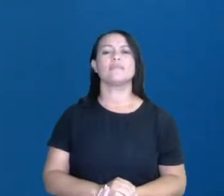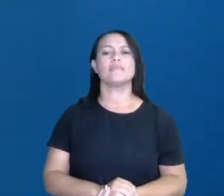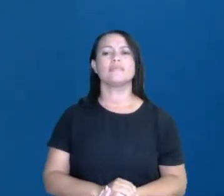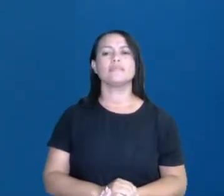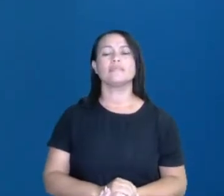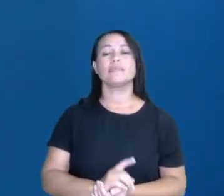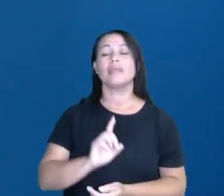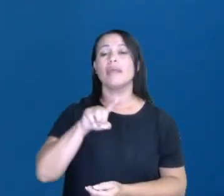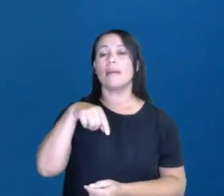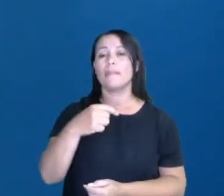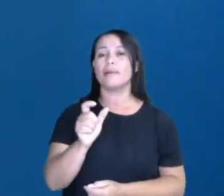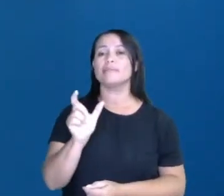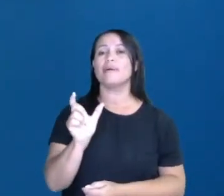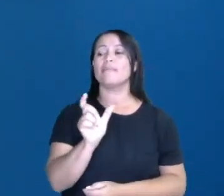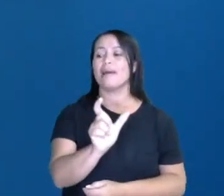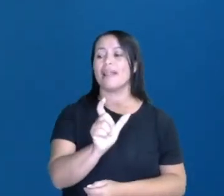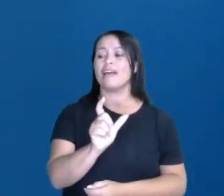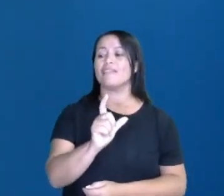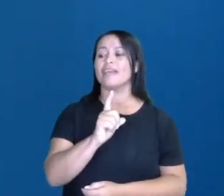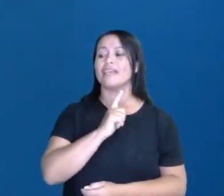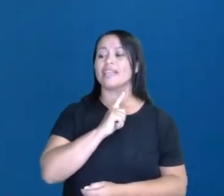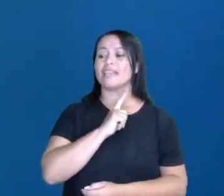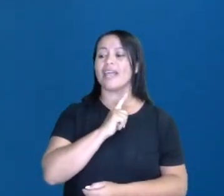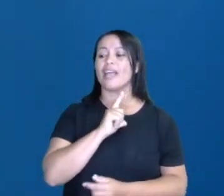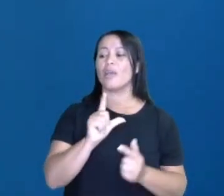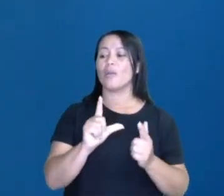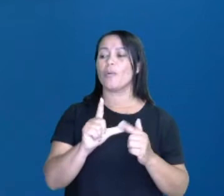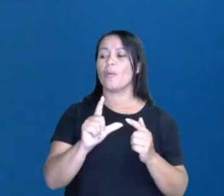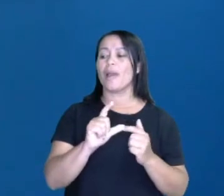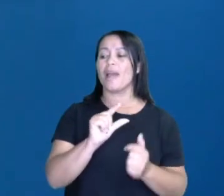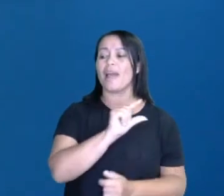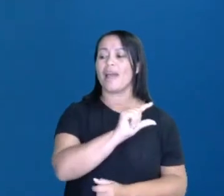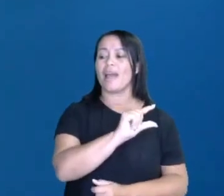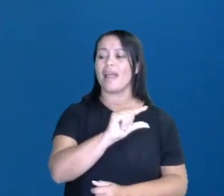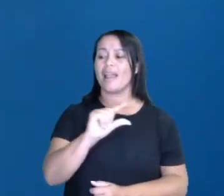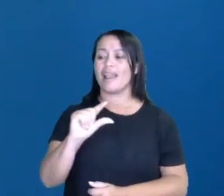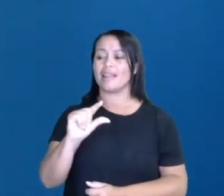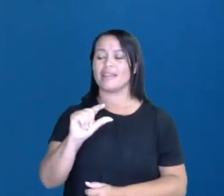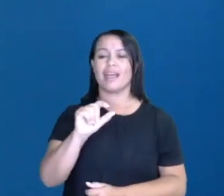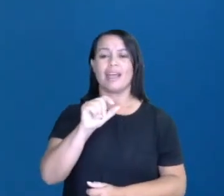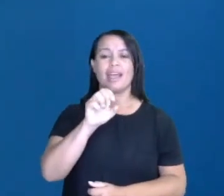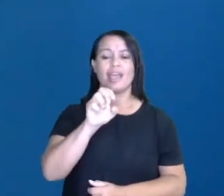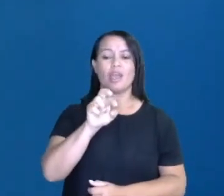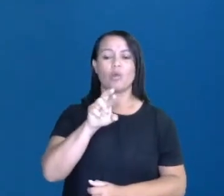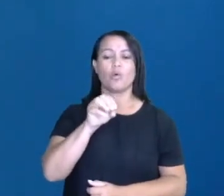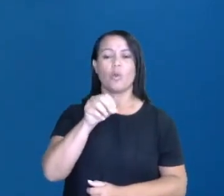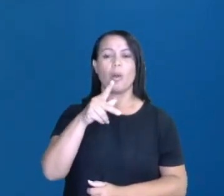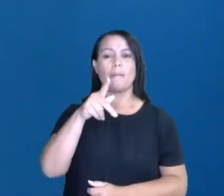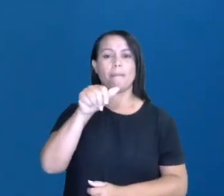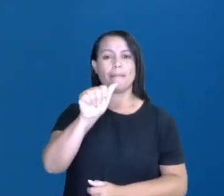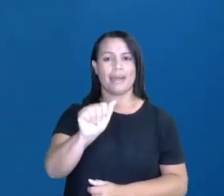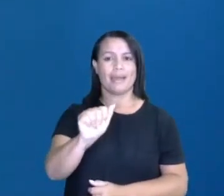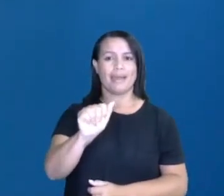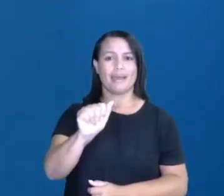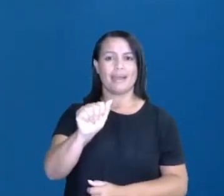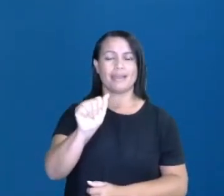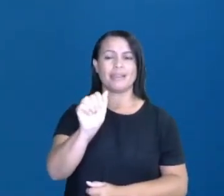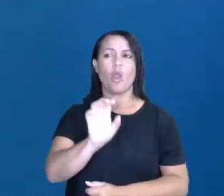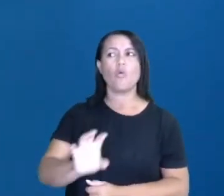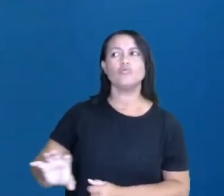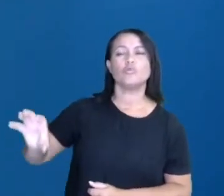a próxima palavra que está ali com a letra grafada, Congresso na Europa. Europa, um